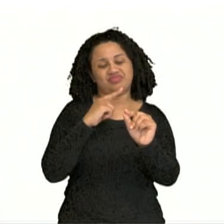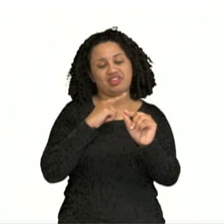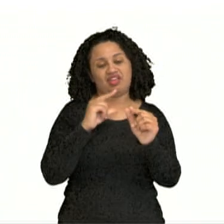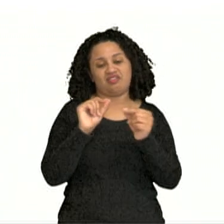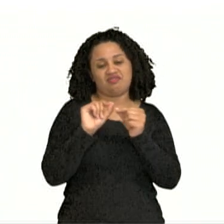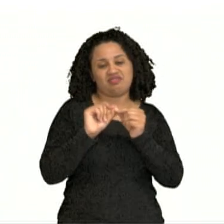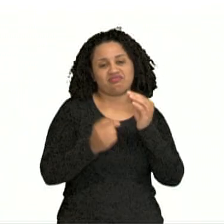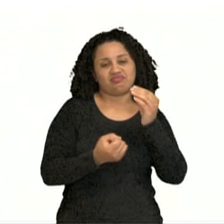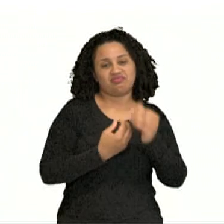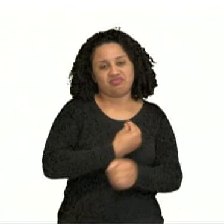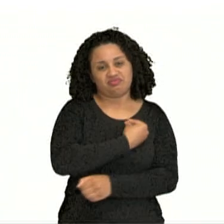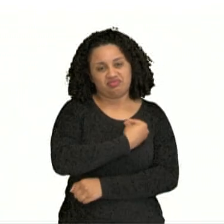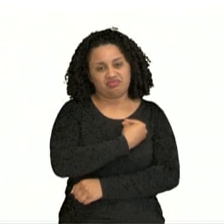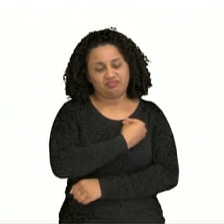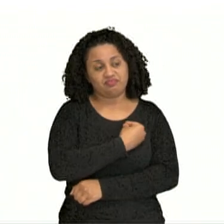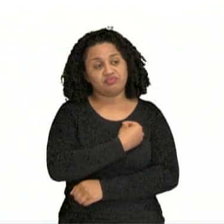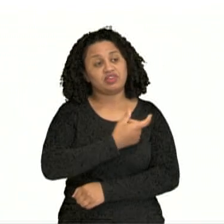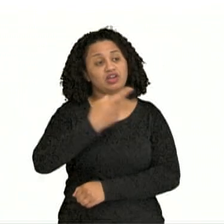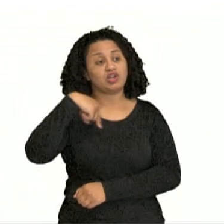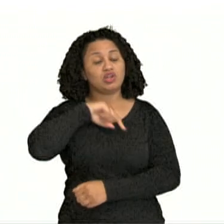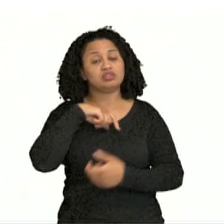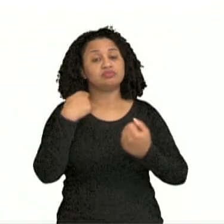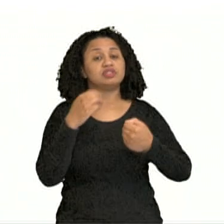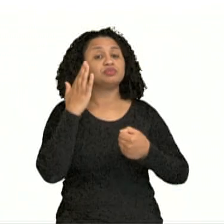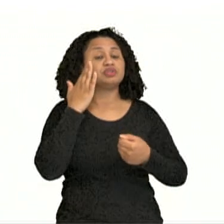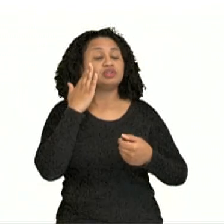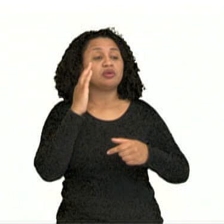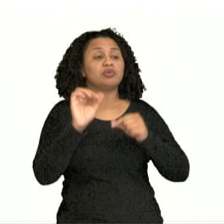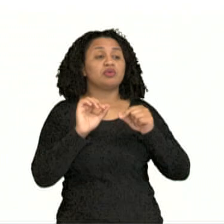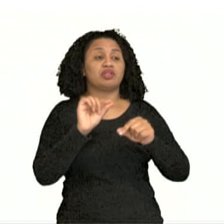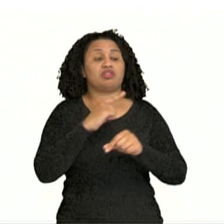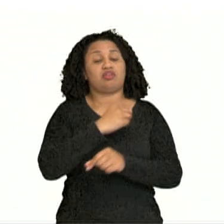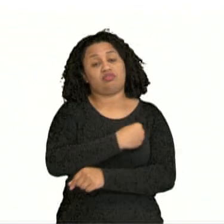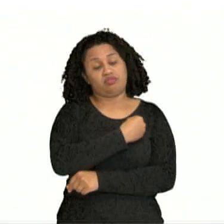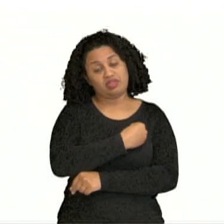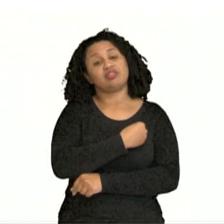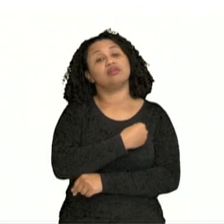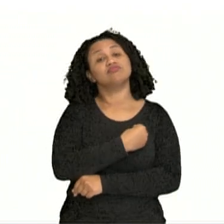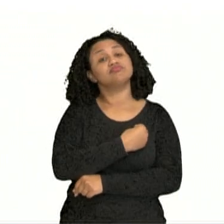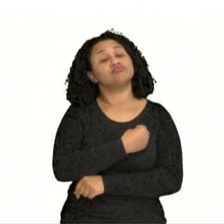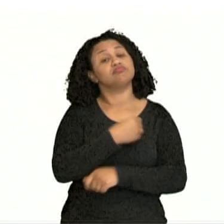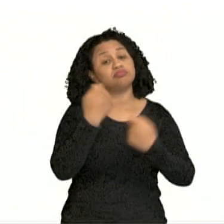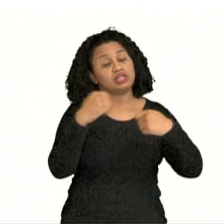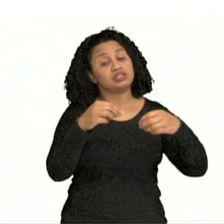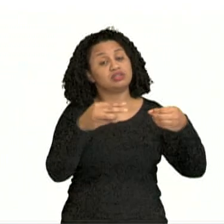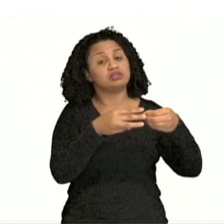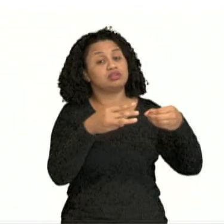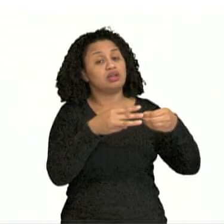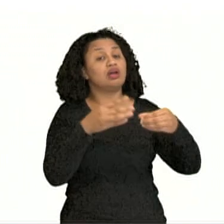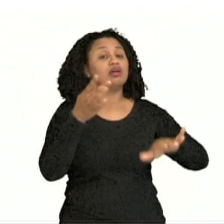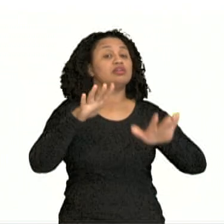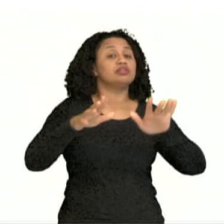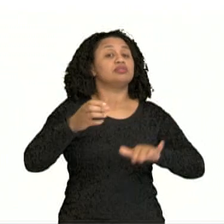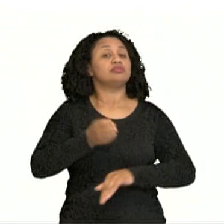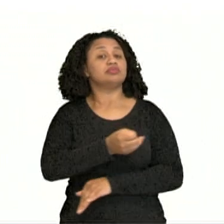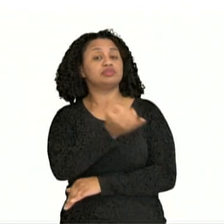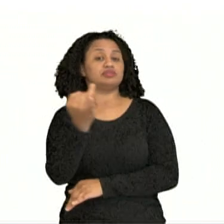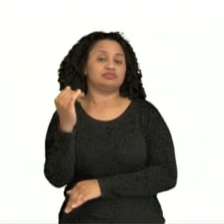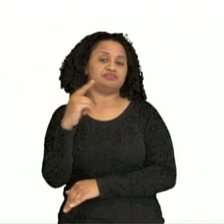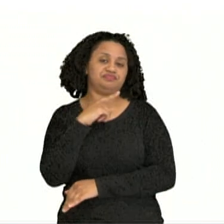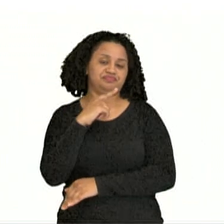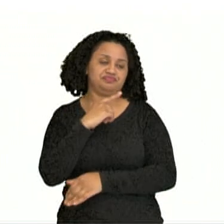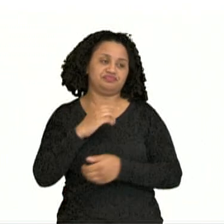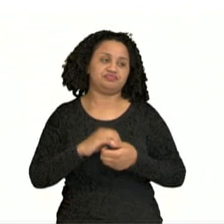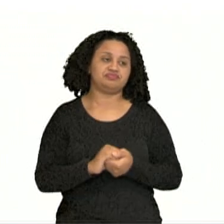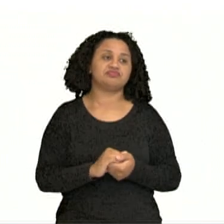os seres vivos, nós temos que saber que os seres vivos são formados por células e depende da quantidade de células que ele possui.